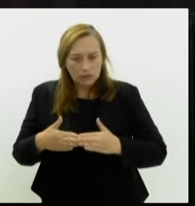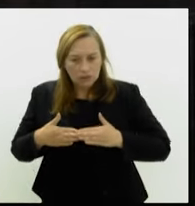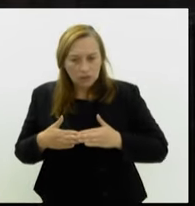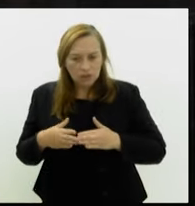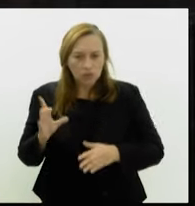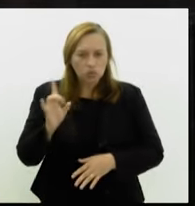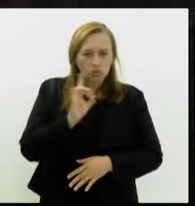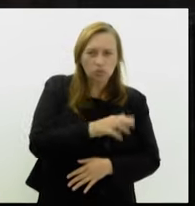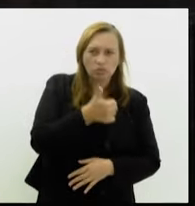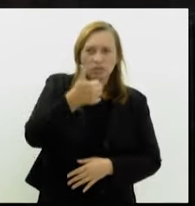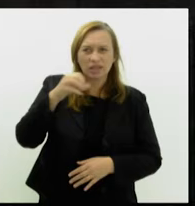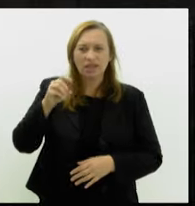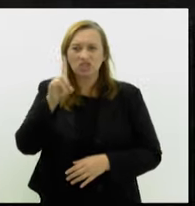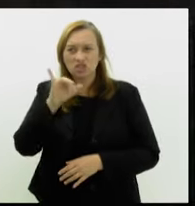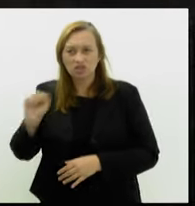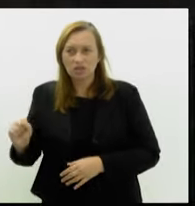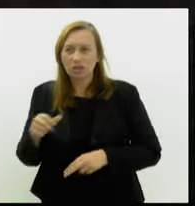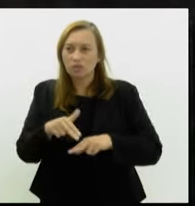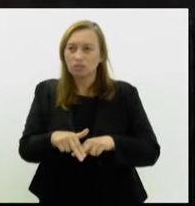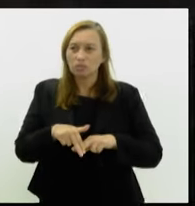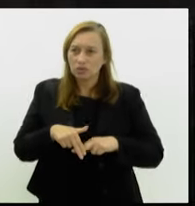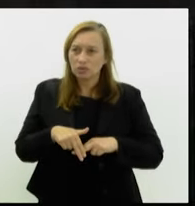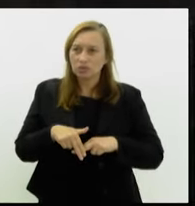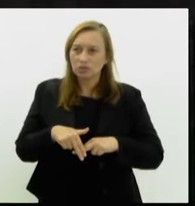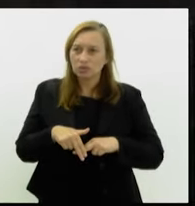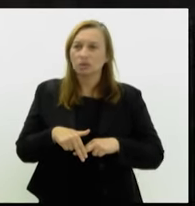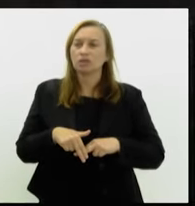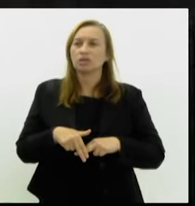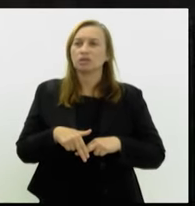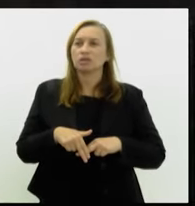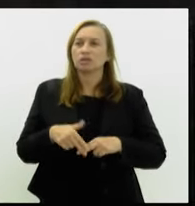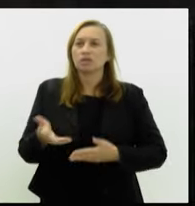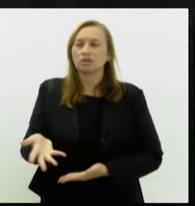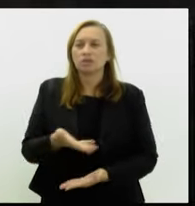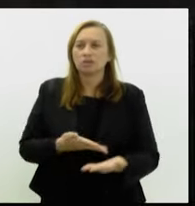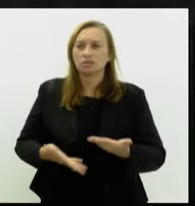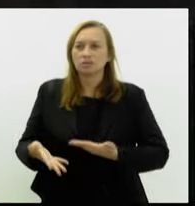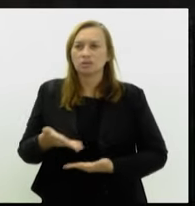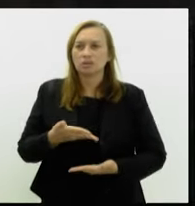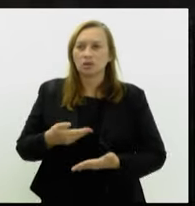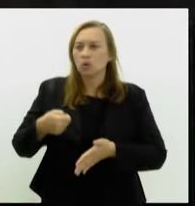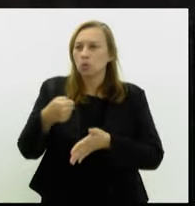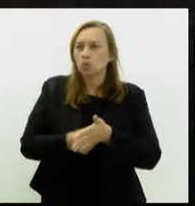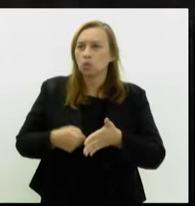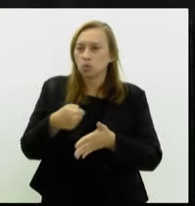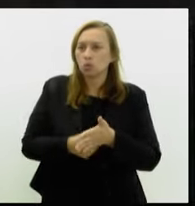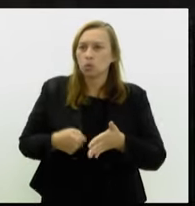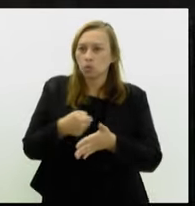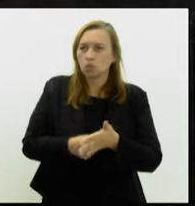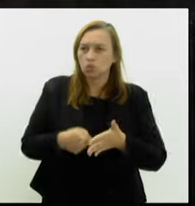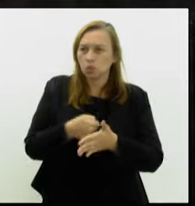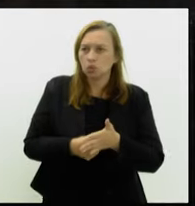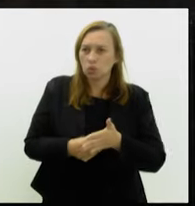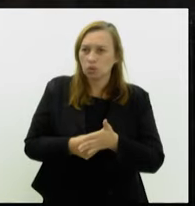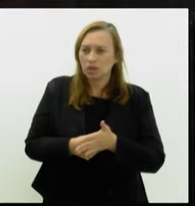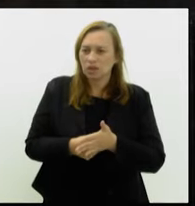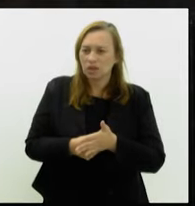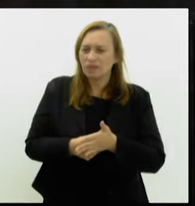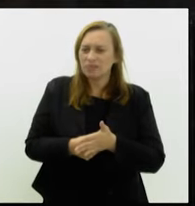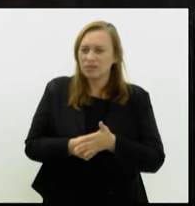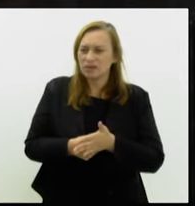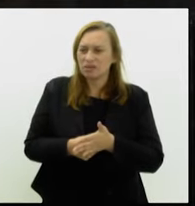últimos 10 dias em função da participação na jornada de luta pela emancipação dos povos